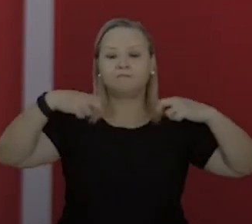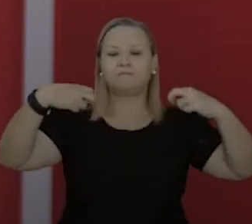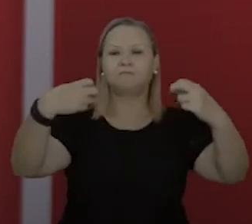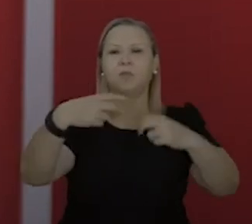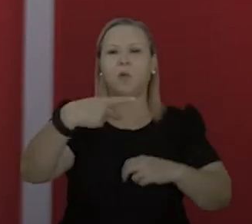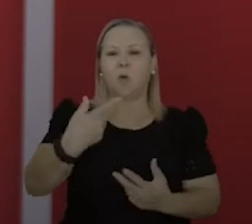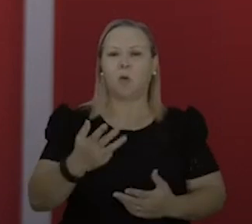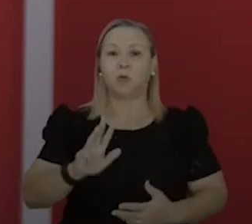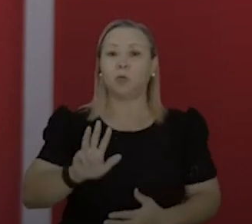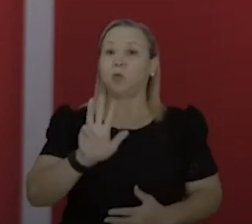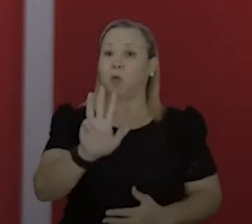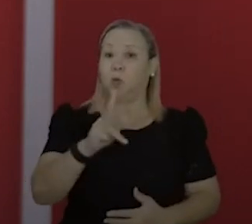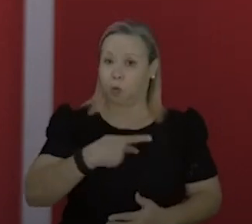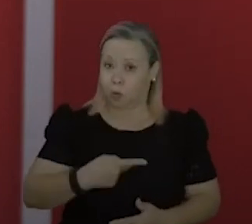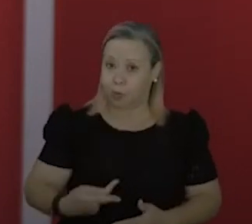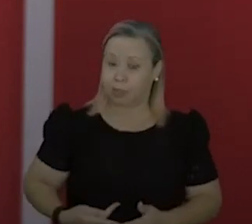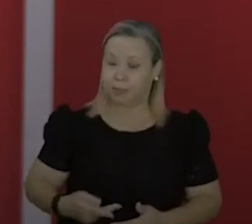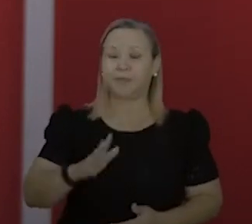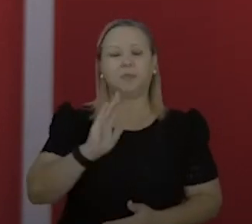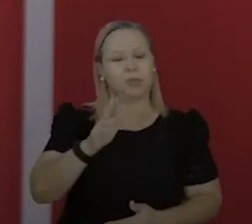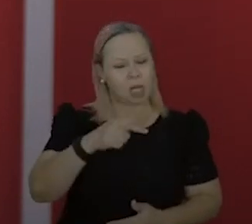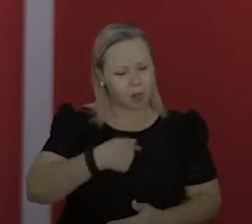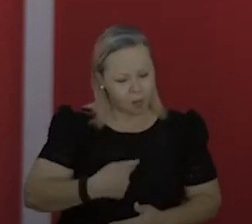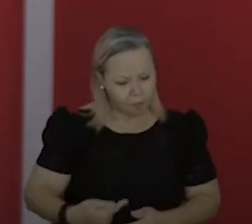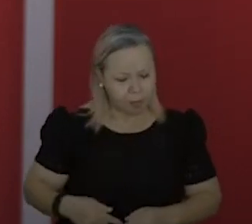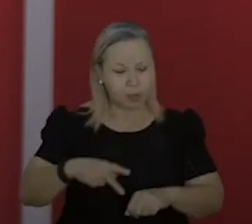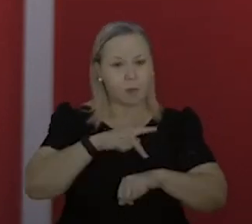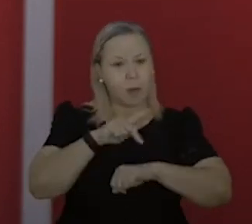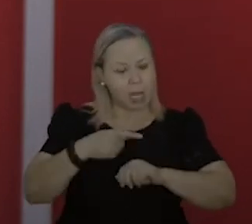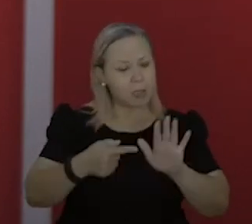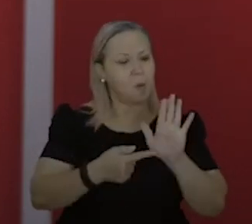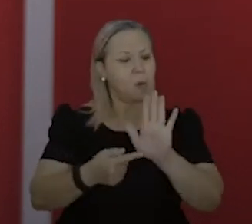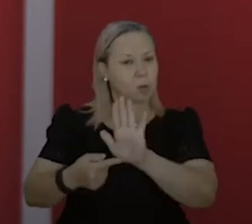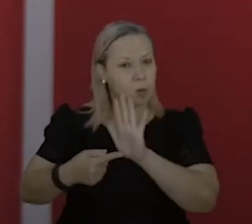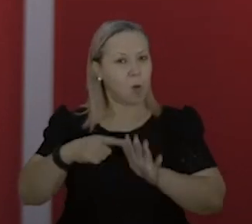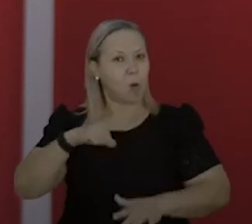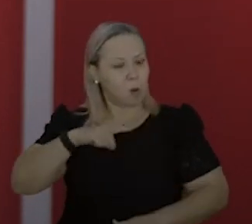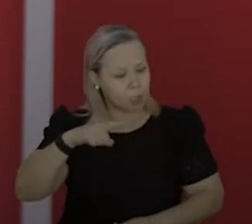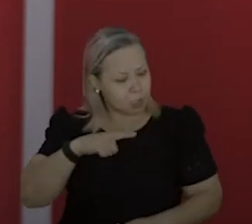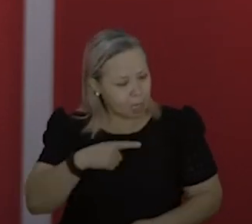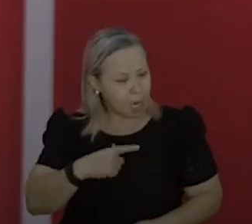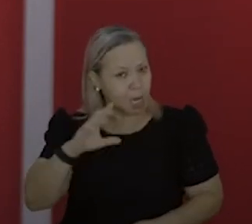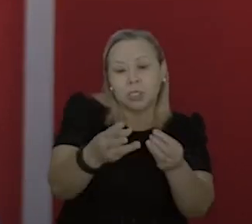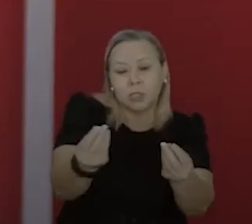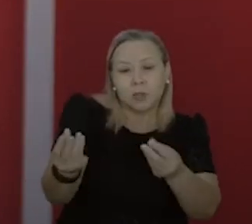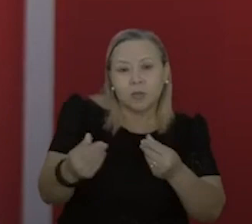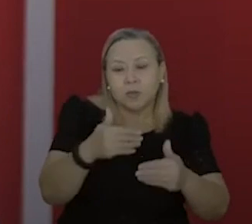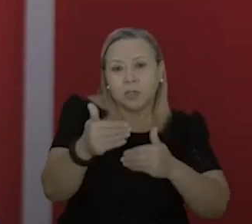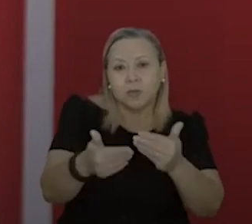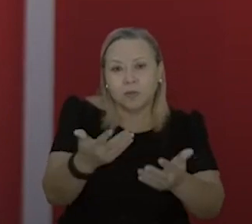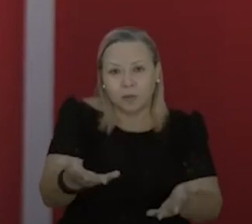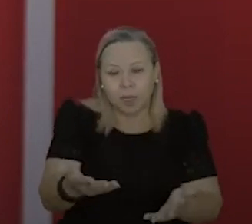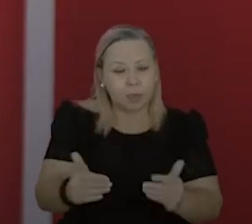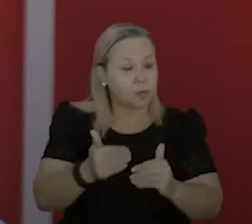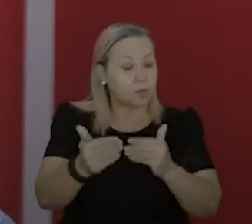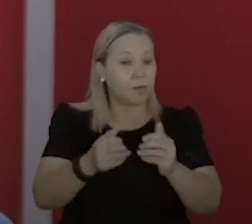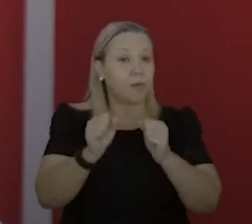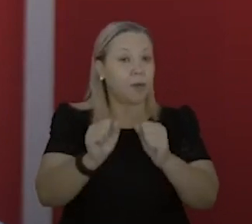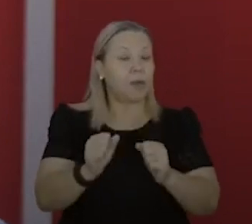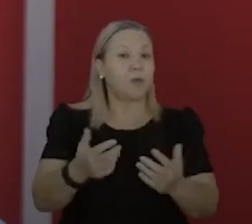Lula, do ex-presidente Lula, que já governou esse país, já mostrou que tem saídas para as crises. O desenvolvimento pode